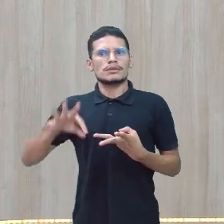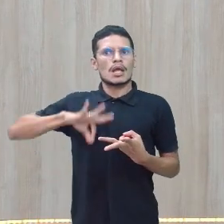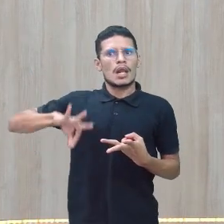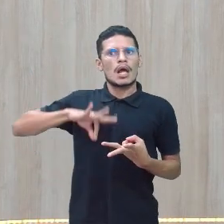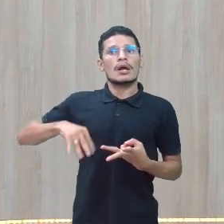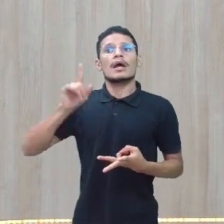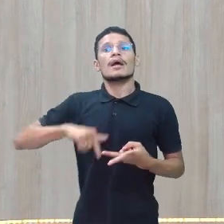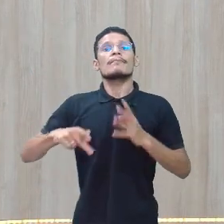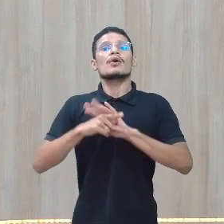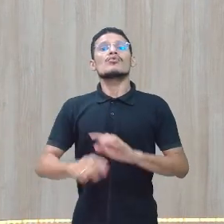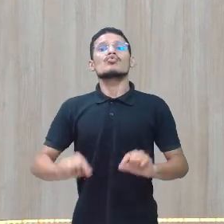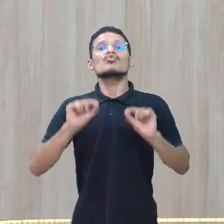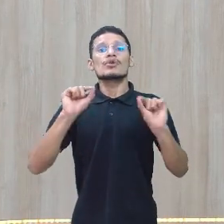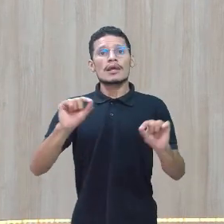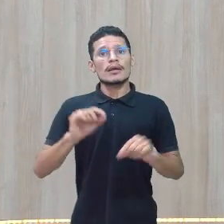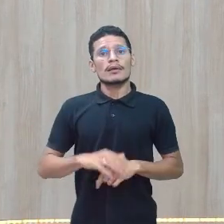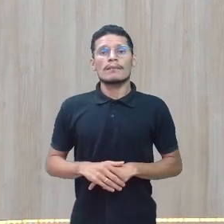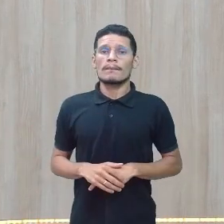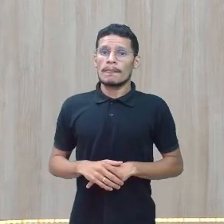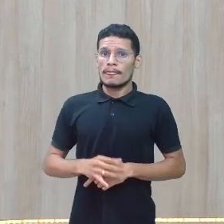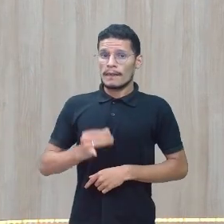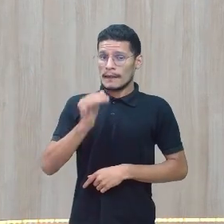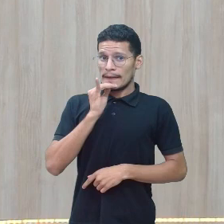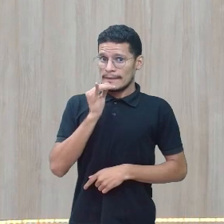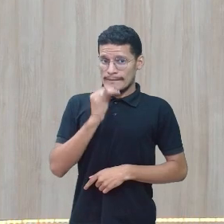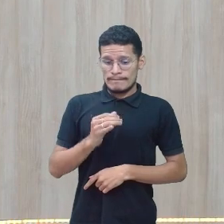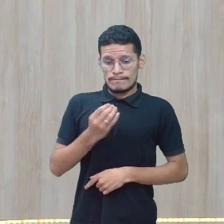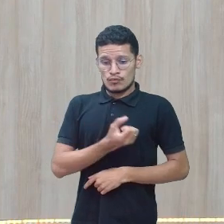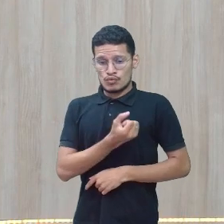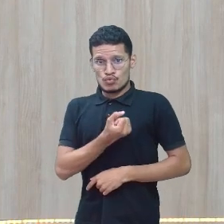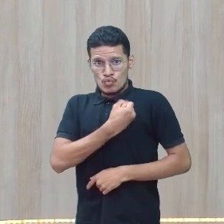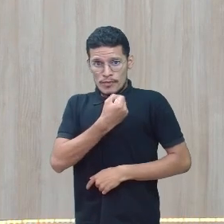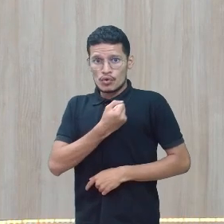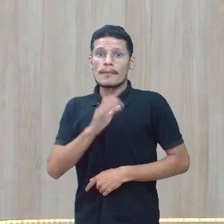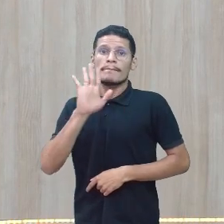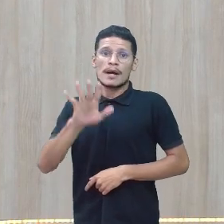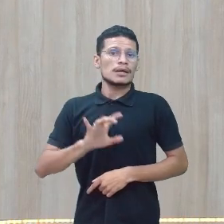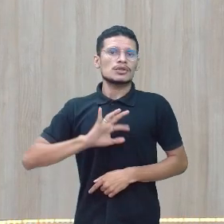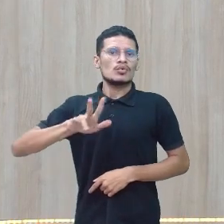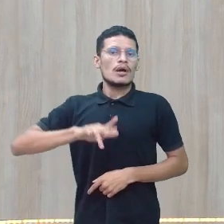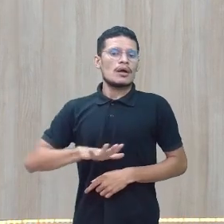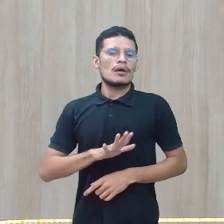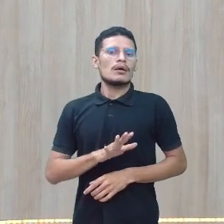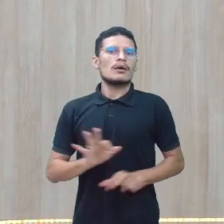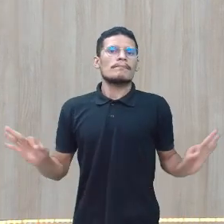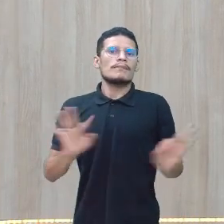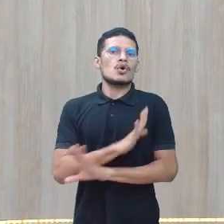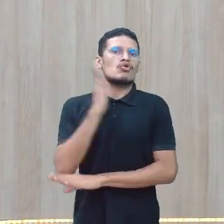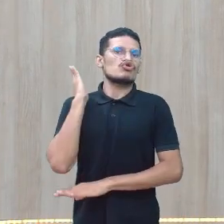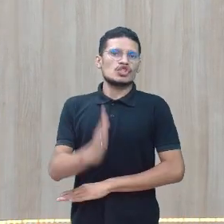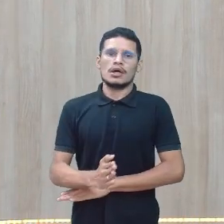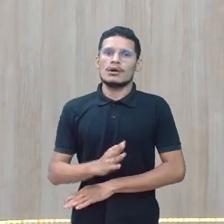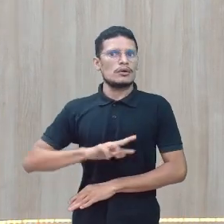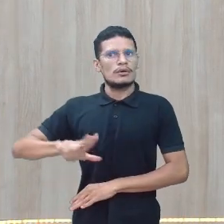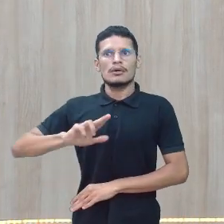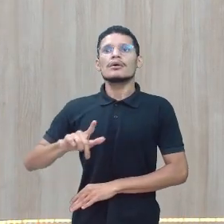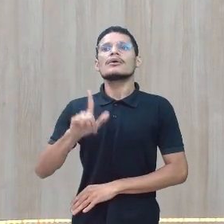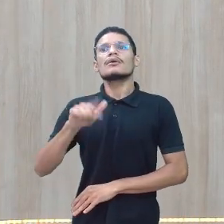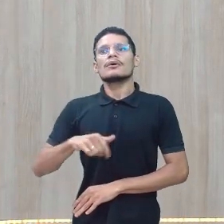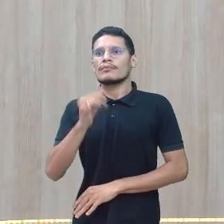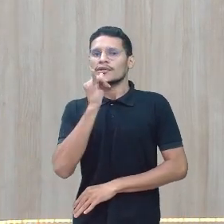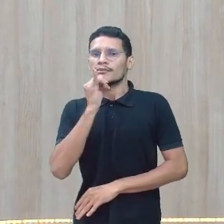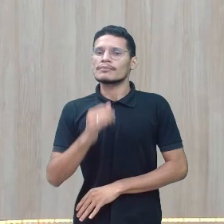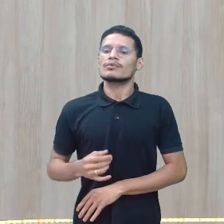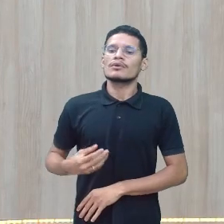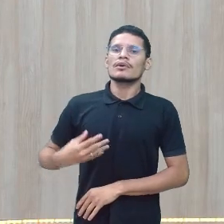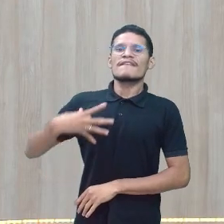mas são números atrelados a situações, onde a gente não necessariamente tem um número fechado, né? Aqui, número de acessos, números